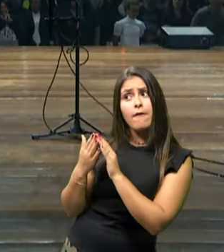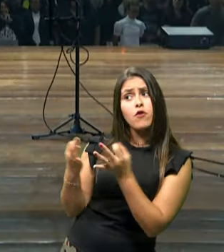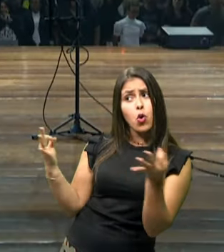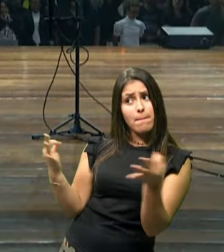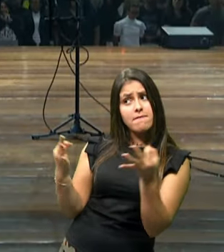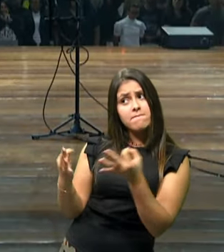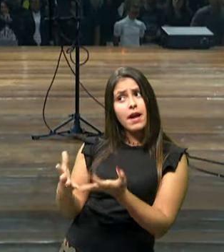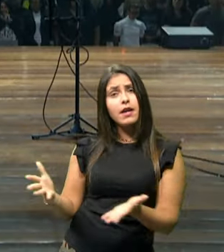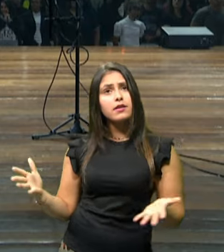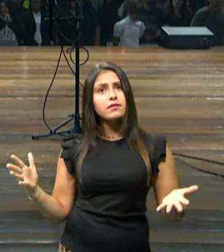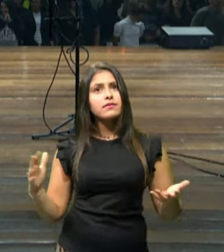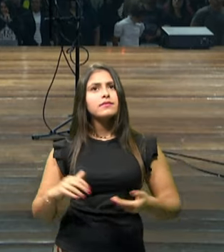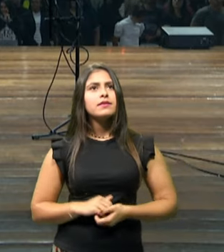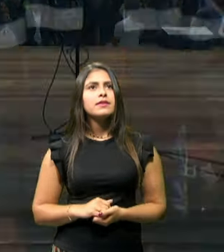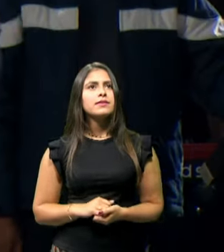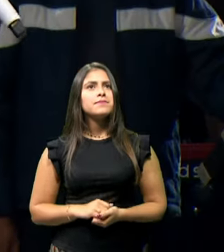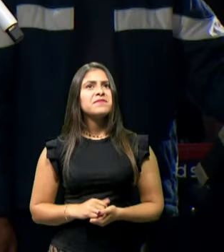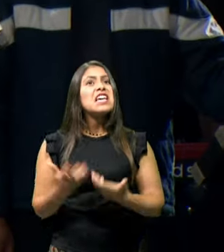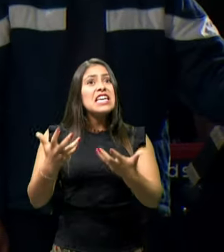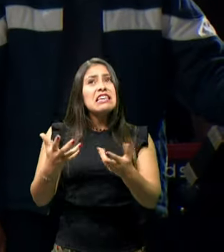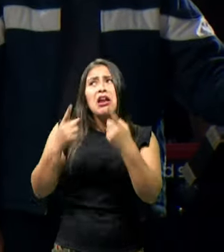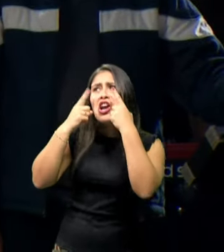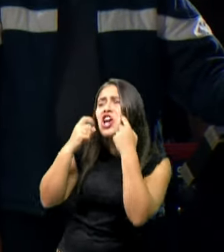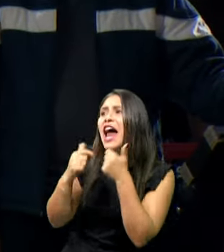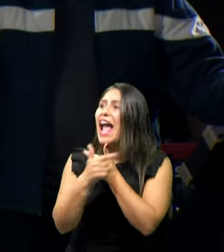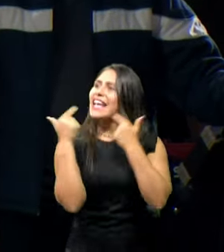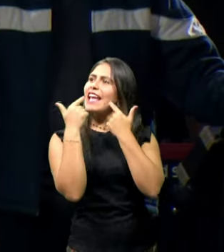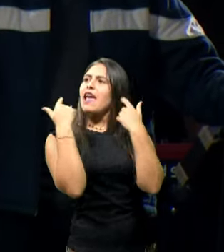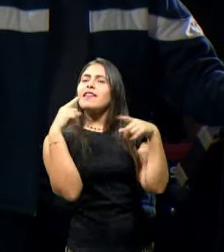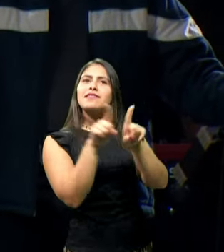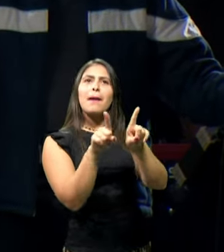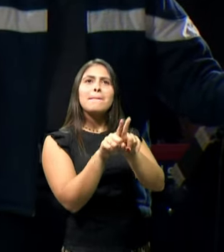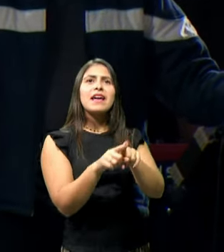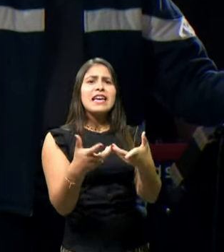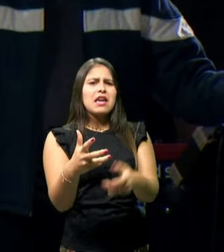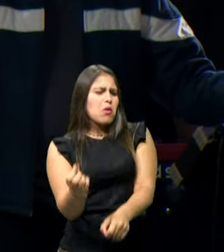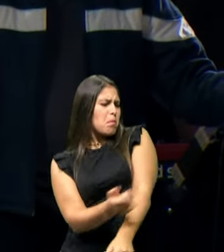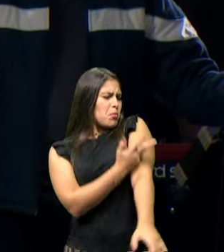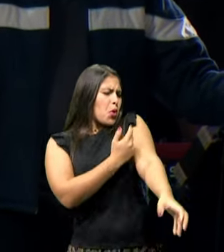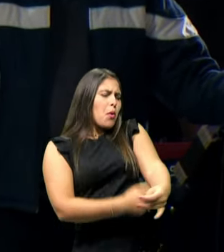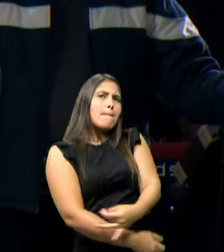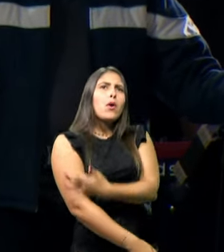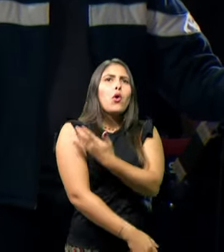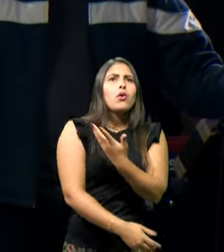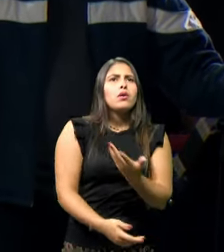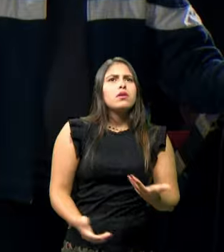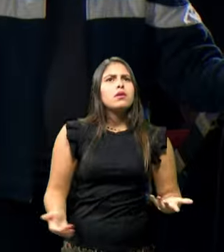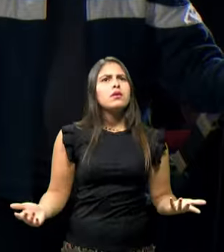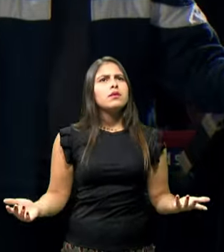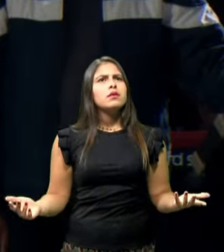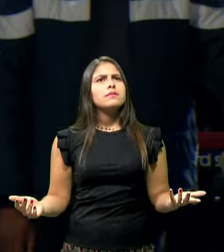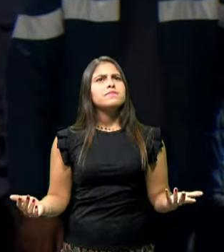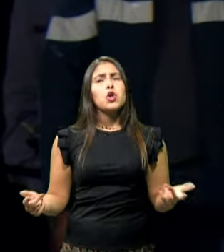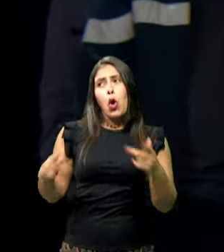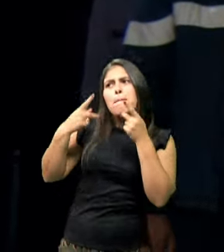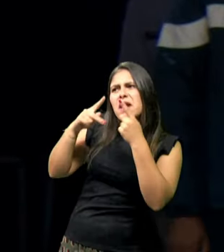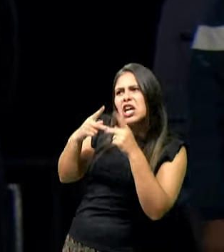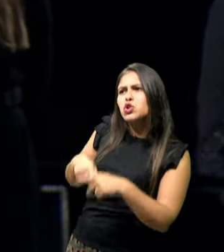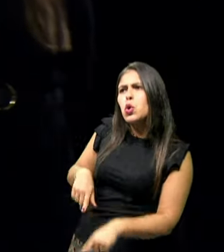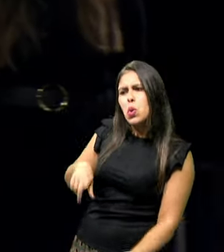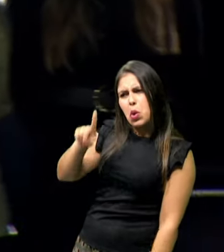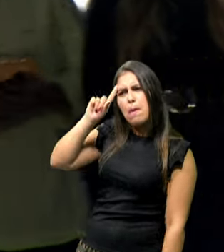top. Eu quero chorar e rir. Quero ficar arrepiado. Ô, pregador,